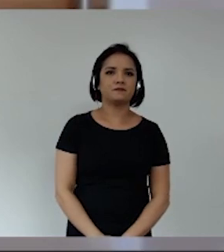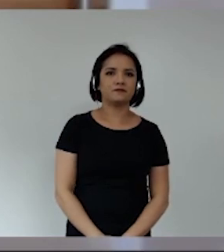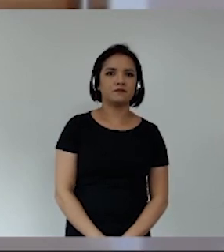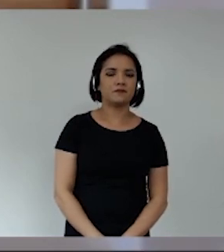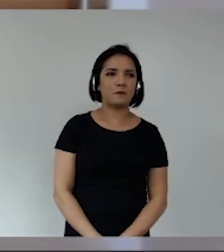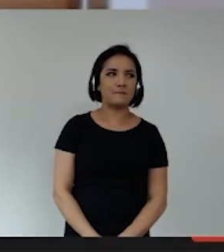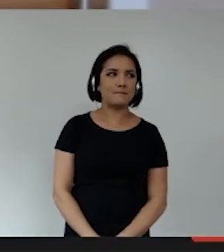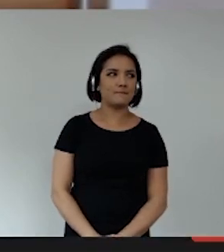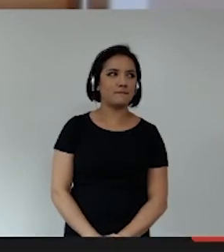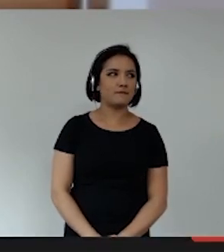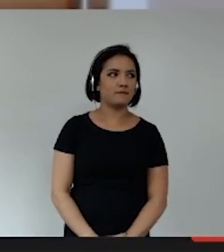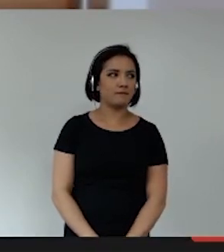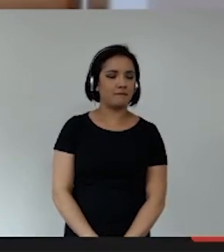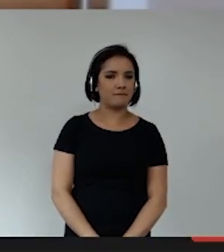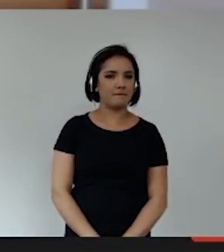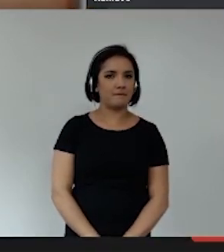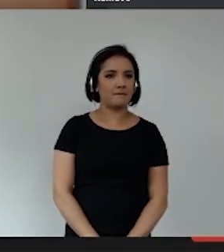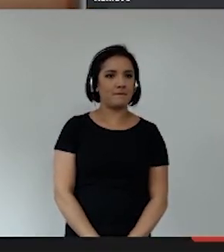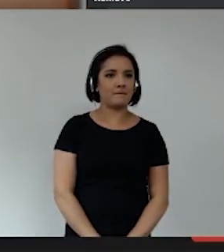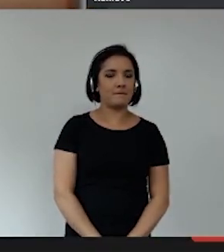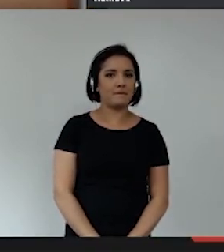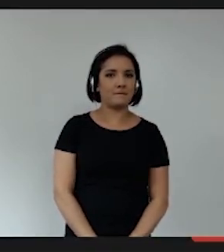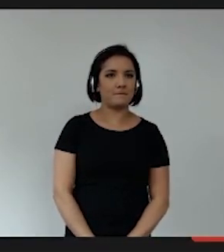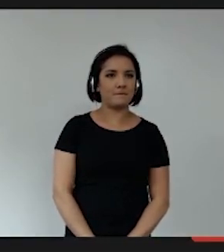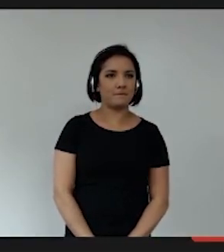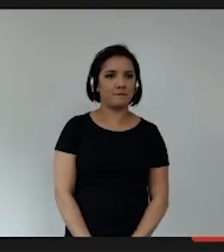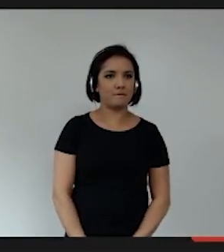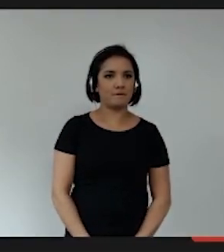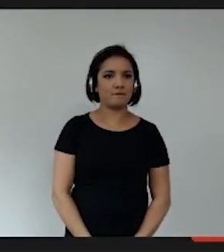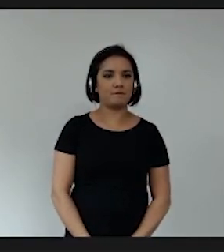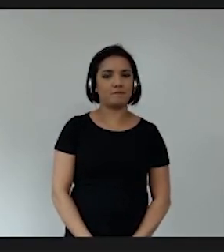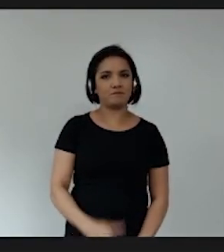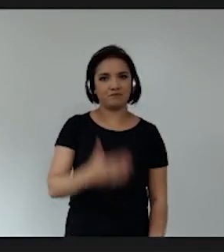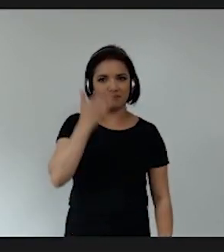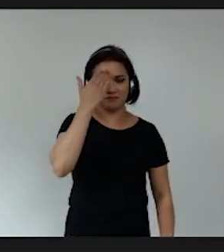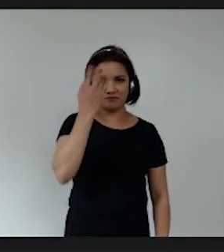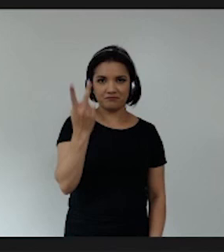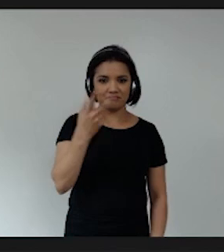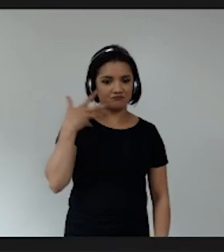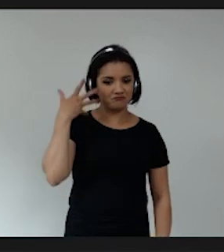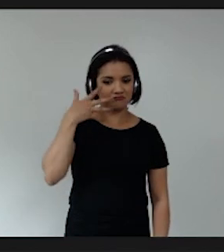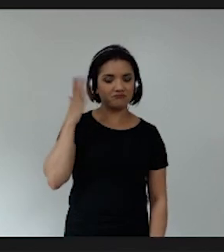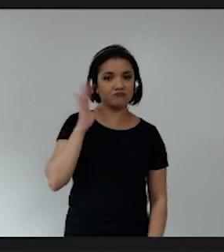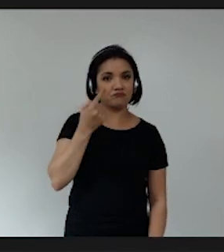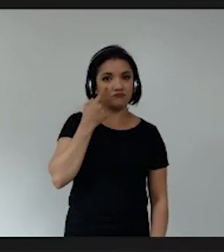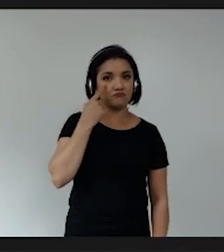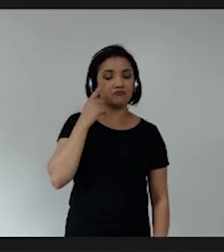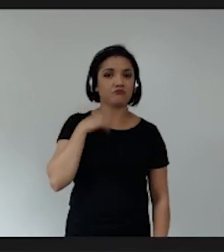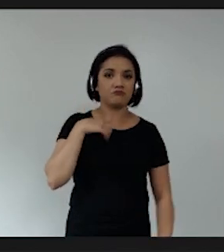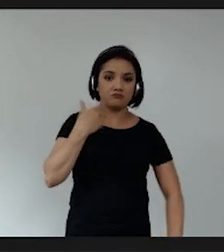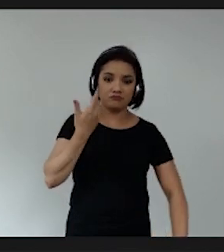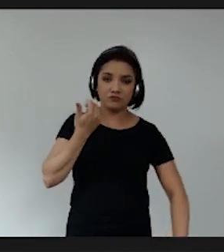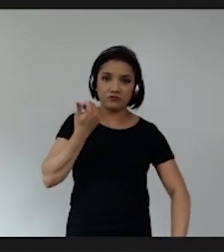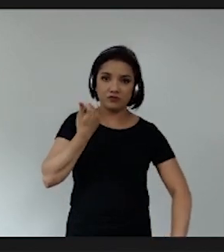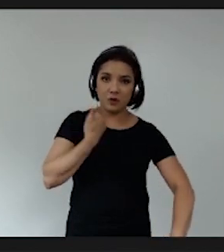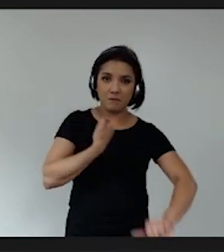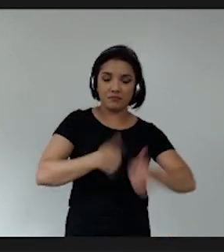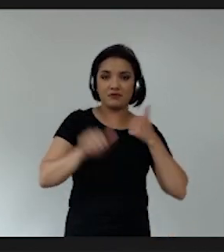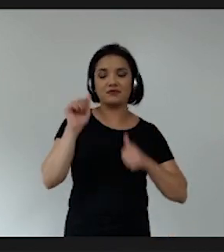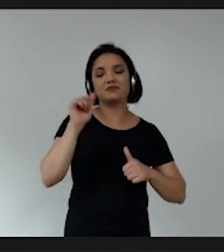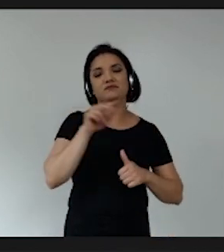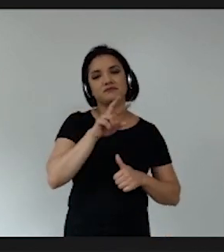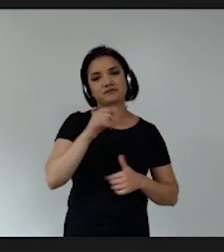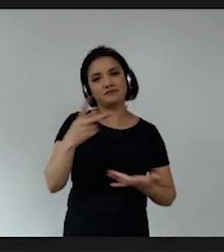Eu agradeço ao doutor Marcos Vinícius pelas duas palestras que nós já vimos. Uma revolução vem por